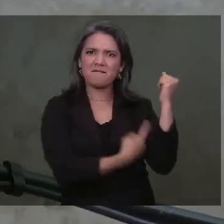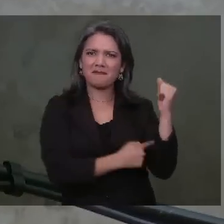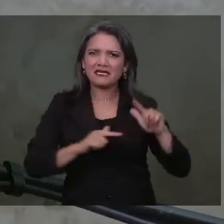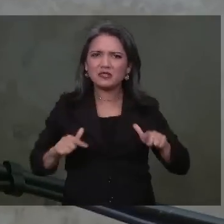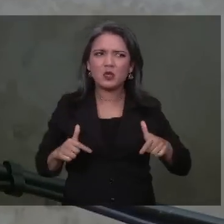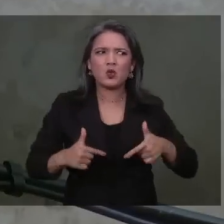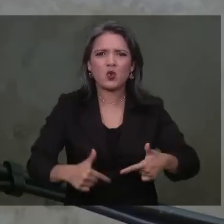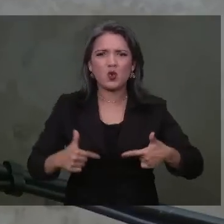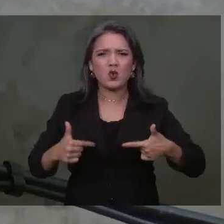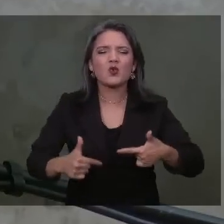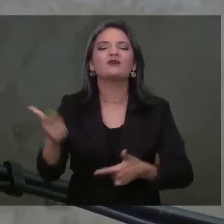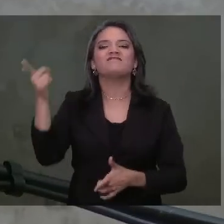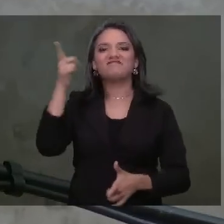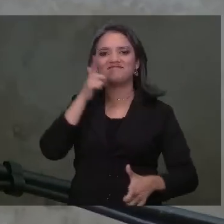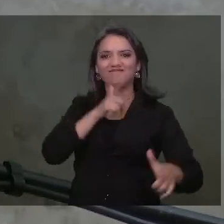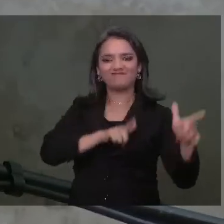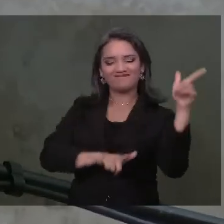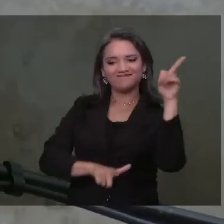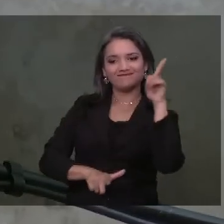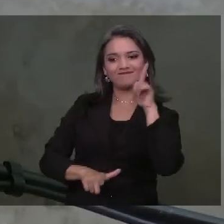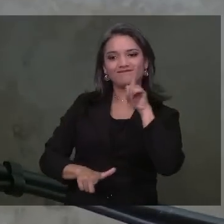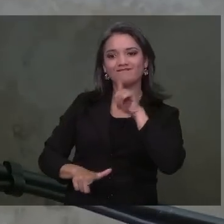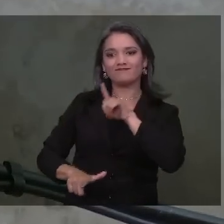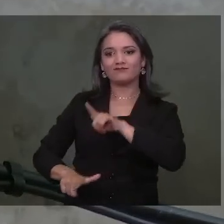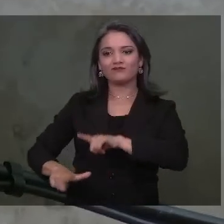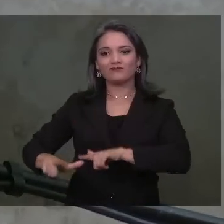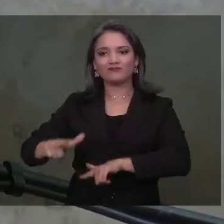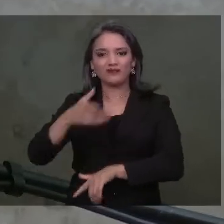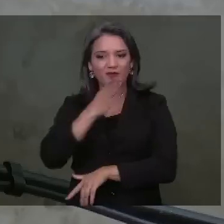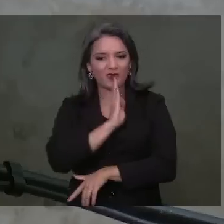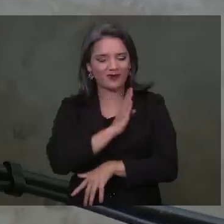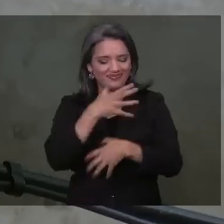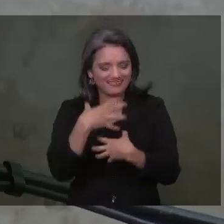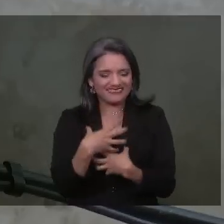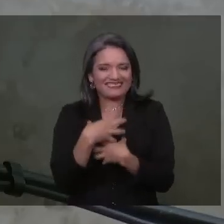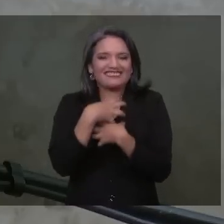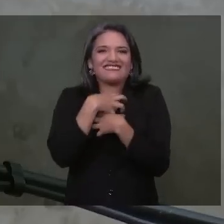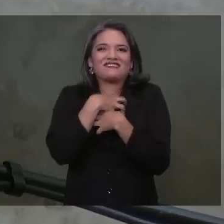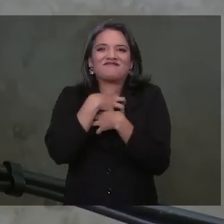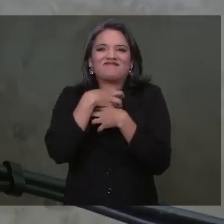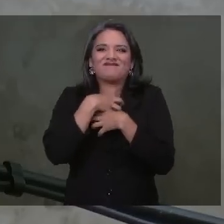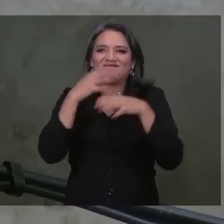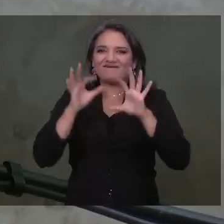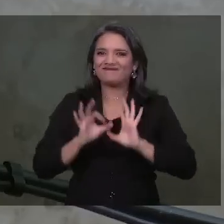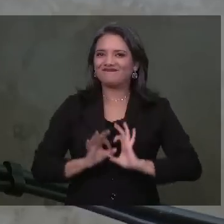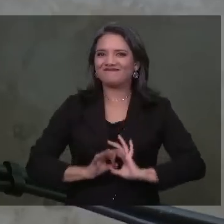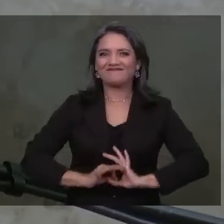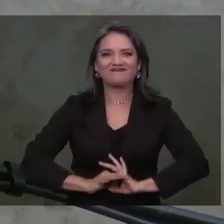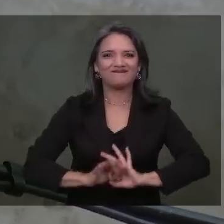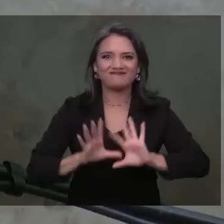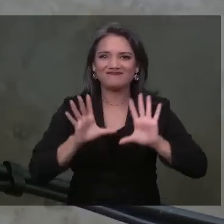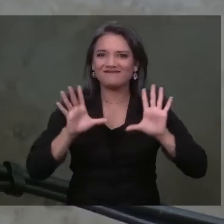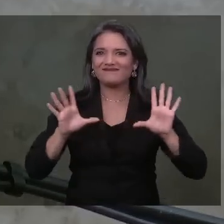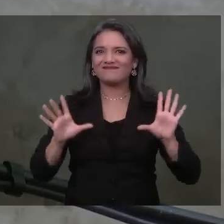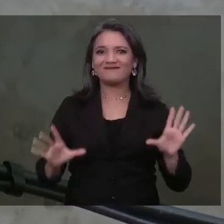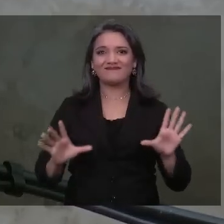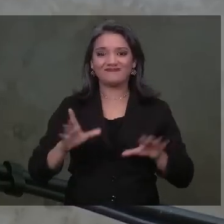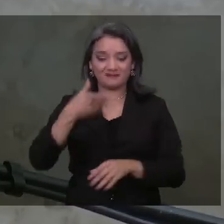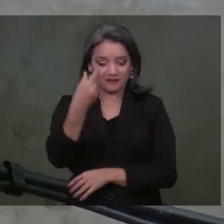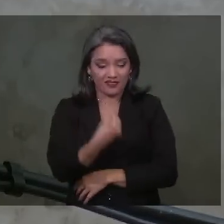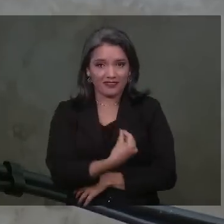conseguimos conquistar com braço forte, em teu seio, ó liberdade,